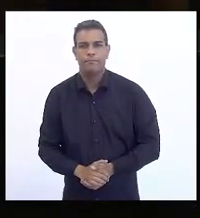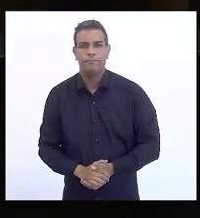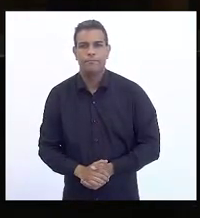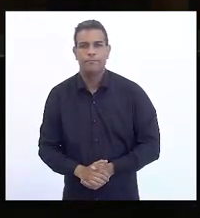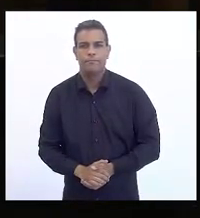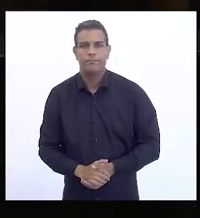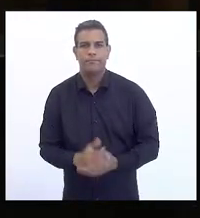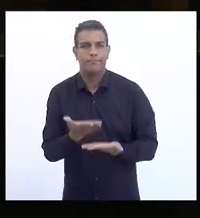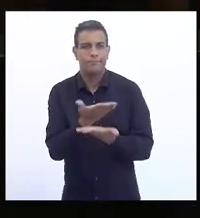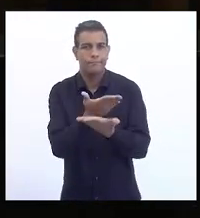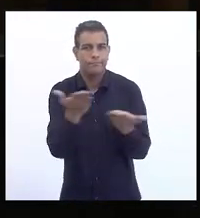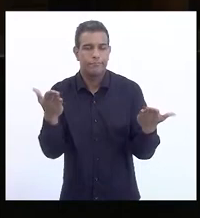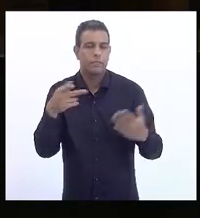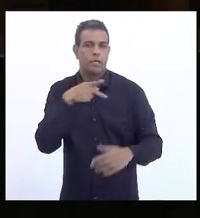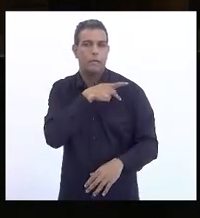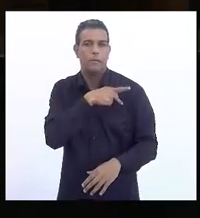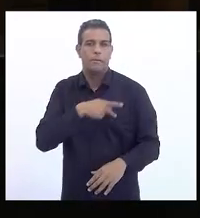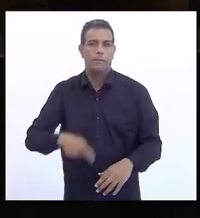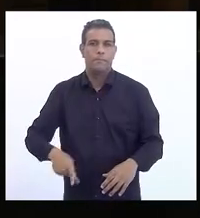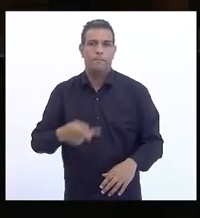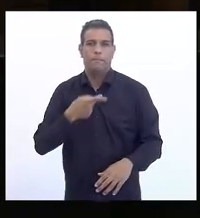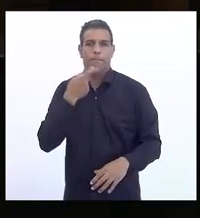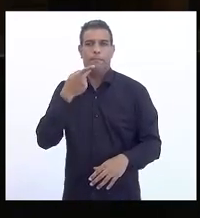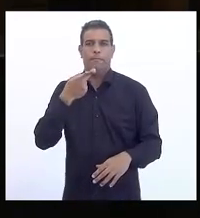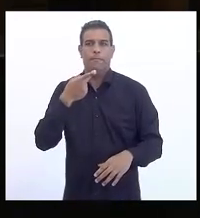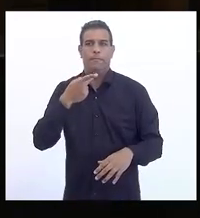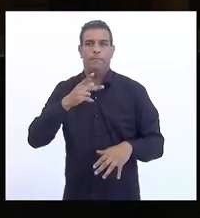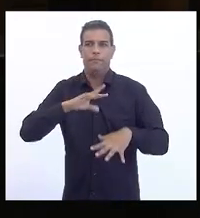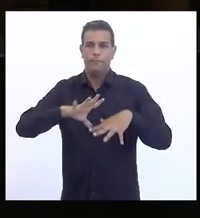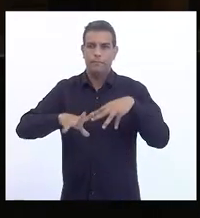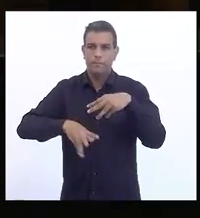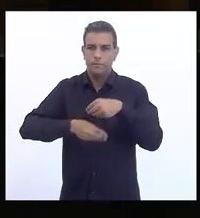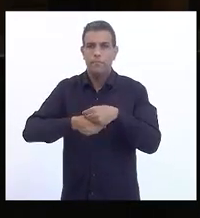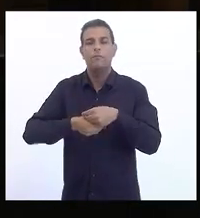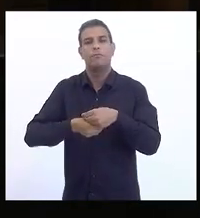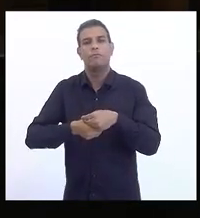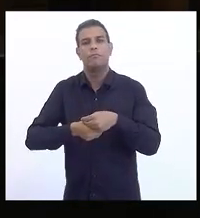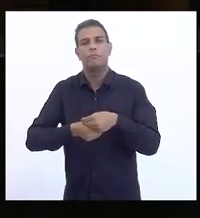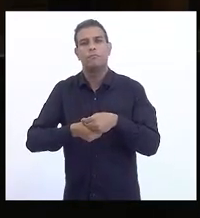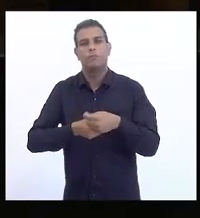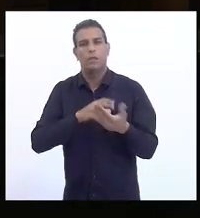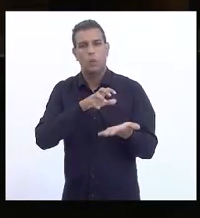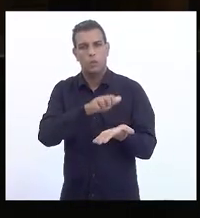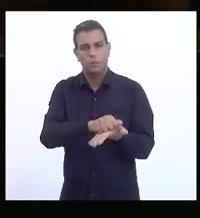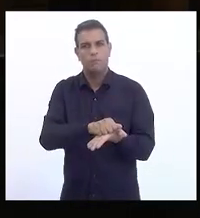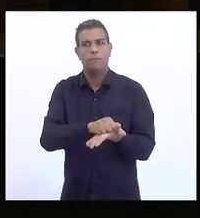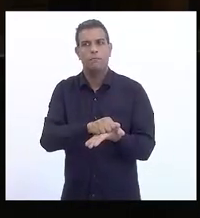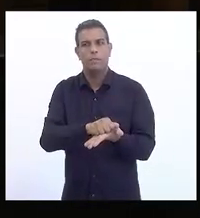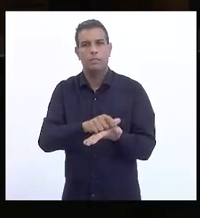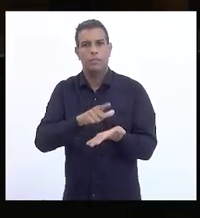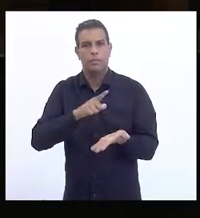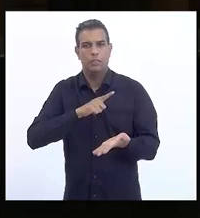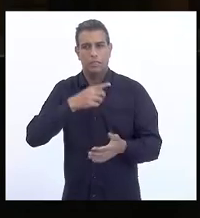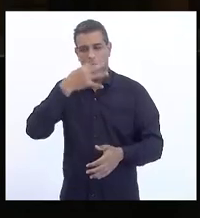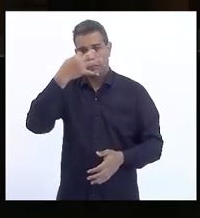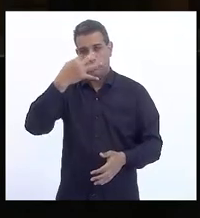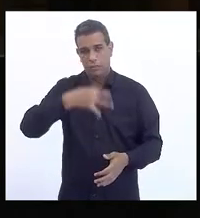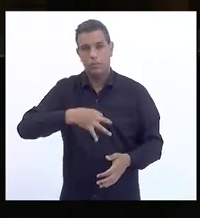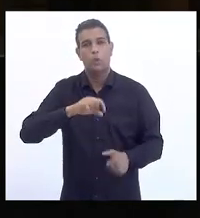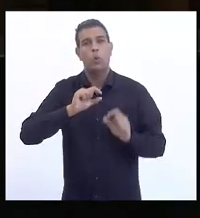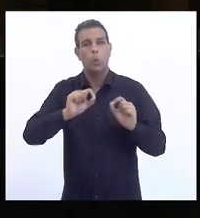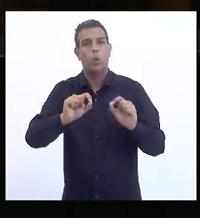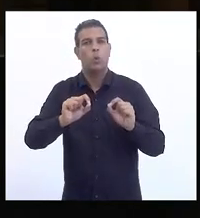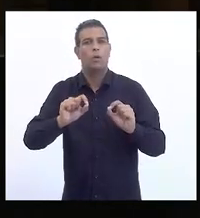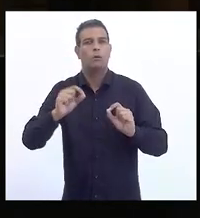Senhora presidente, eu gostaria de que minha fala fosse preservada, porque eu tenho certeza que, a despeito